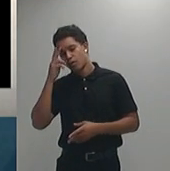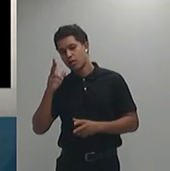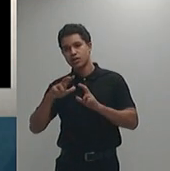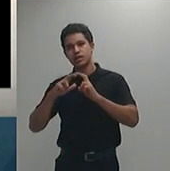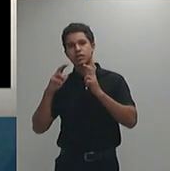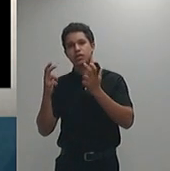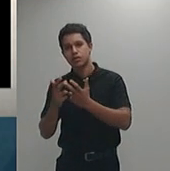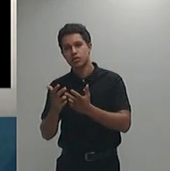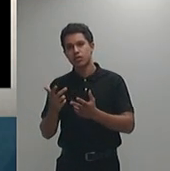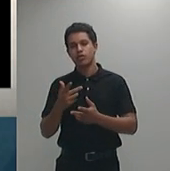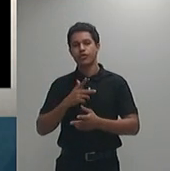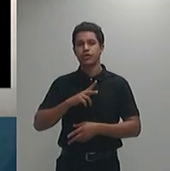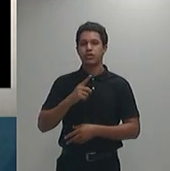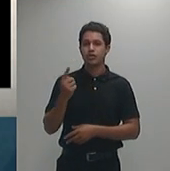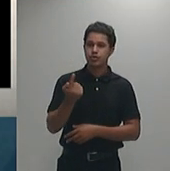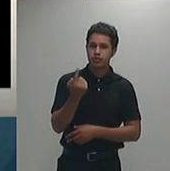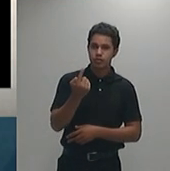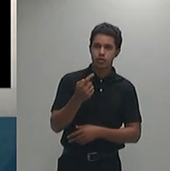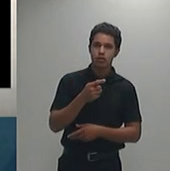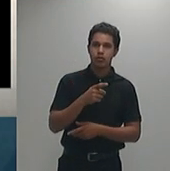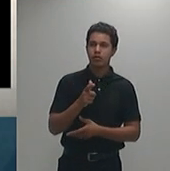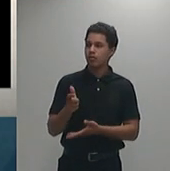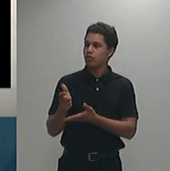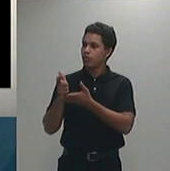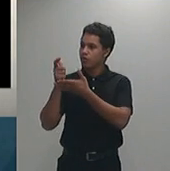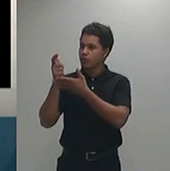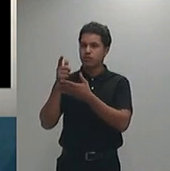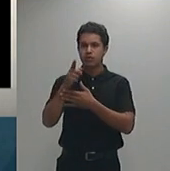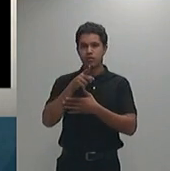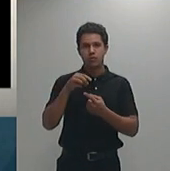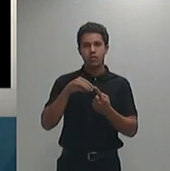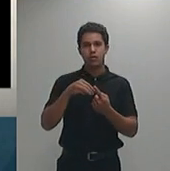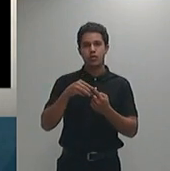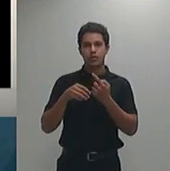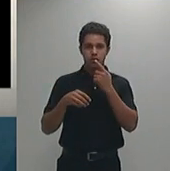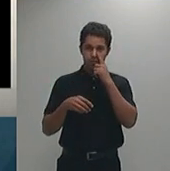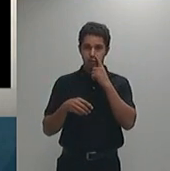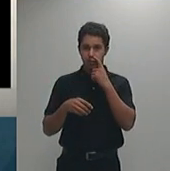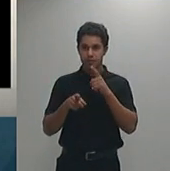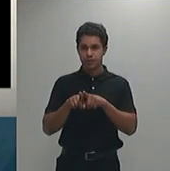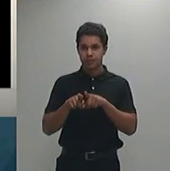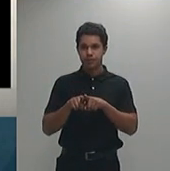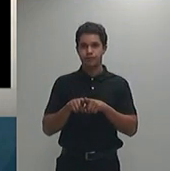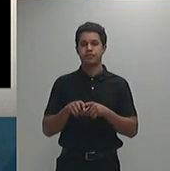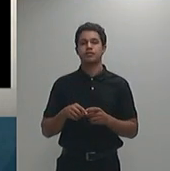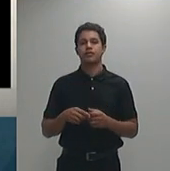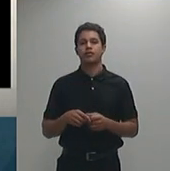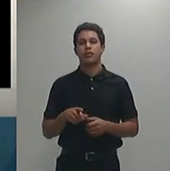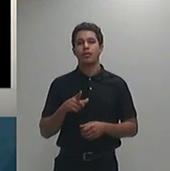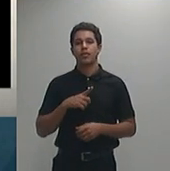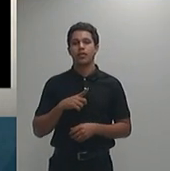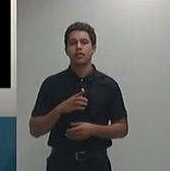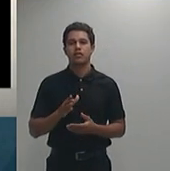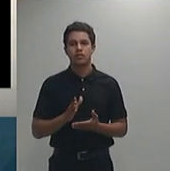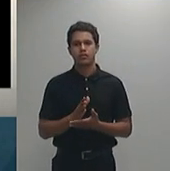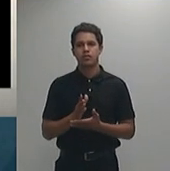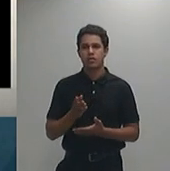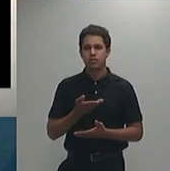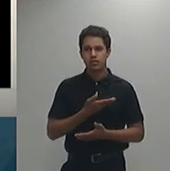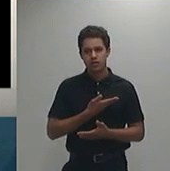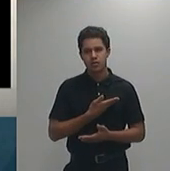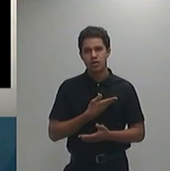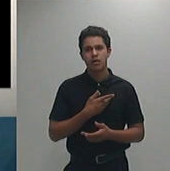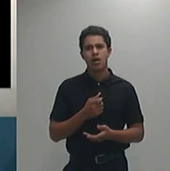individuais com suas excelências os senhores ministros também tenho os eminentes colegas